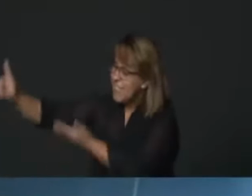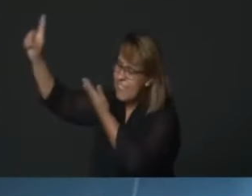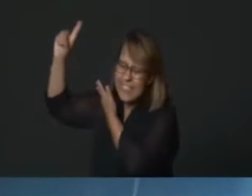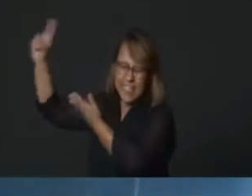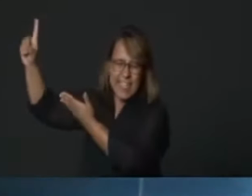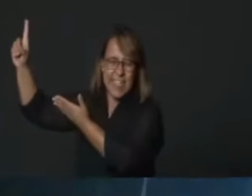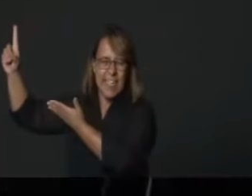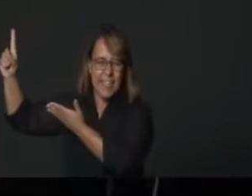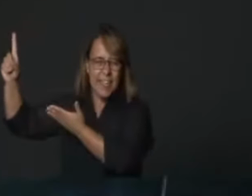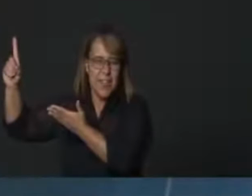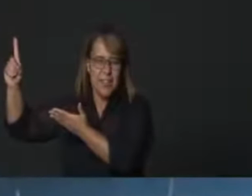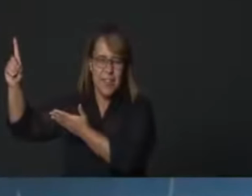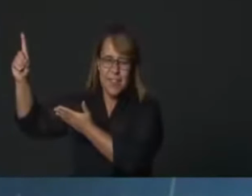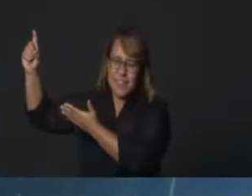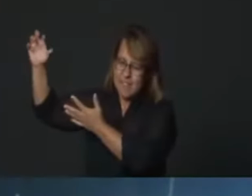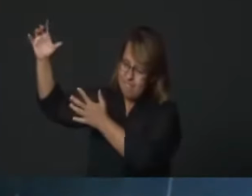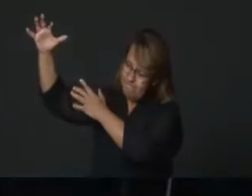tomo